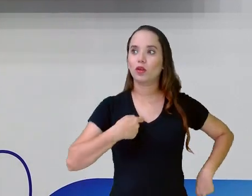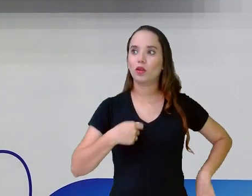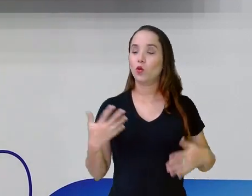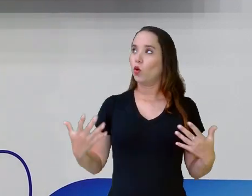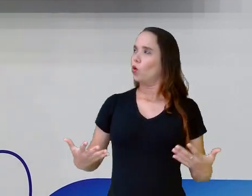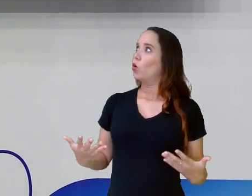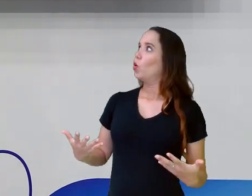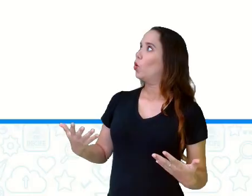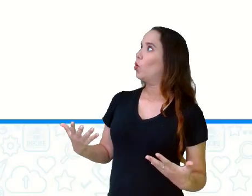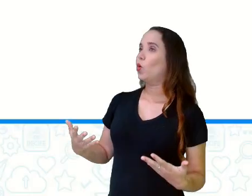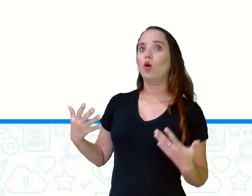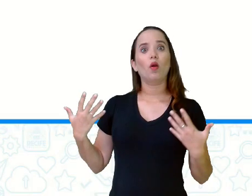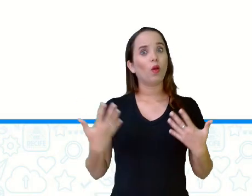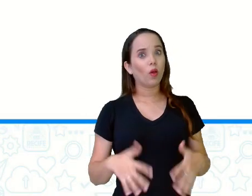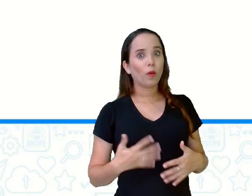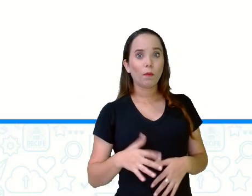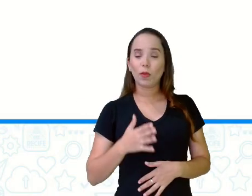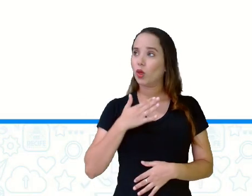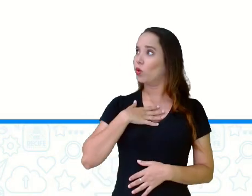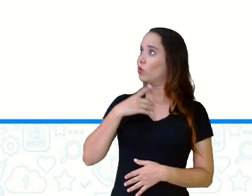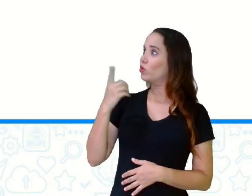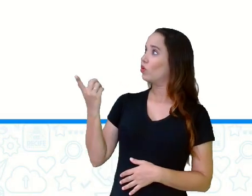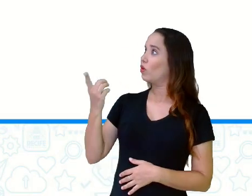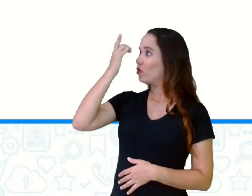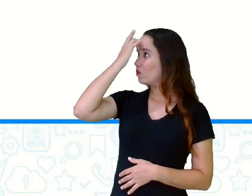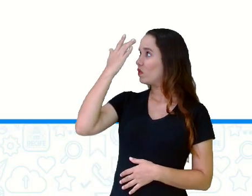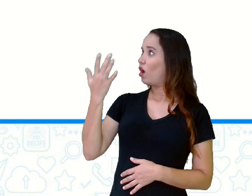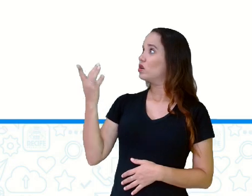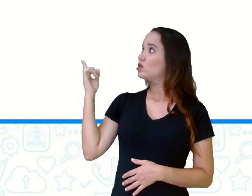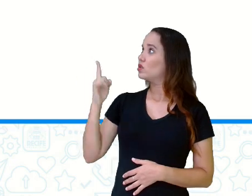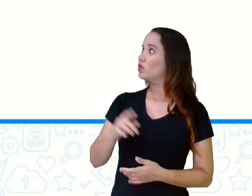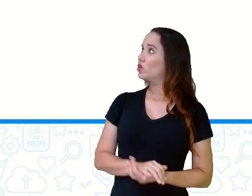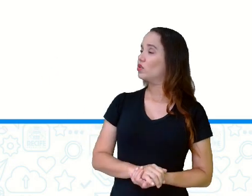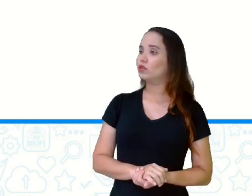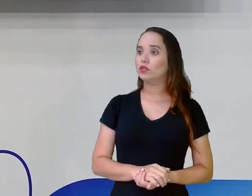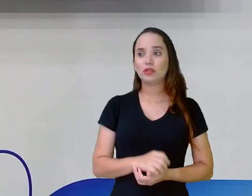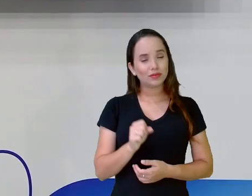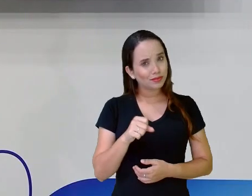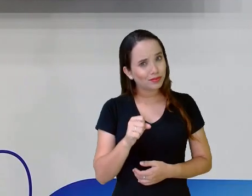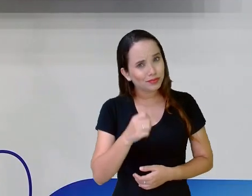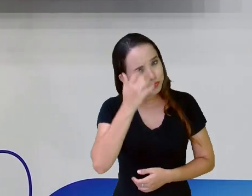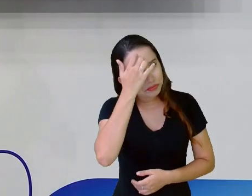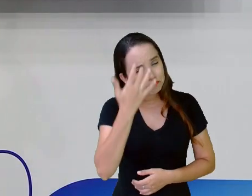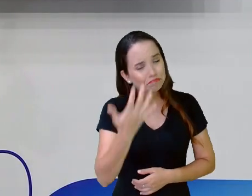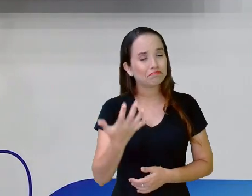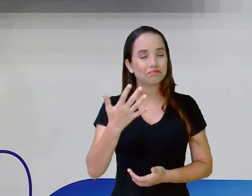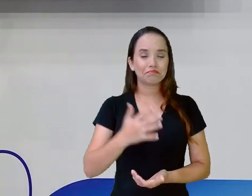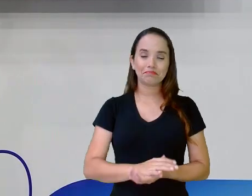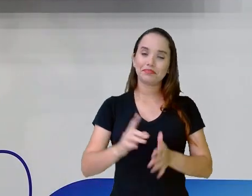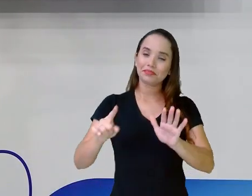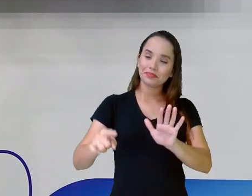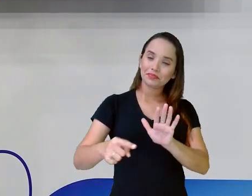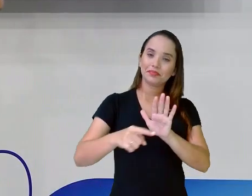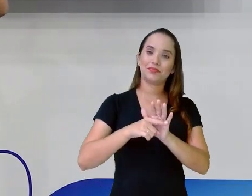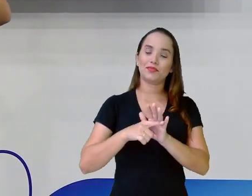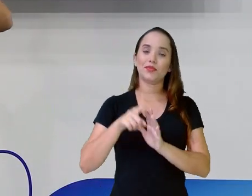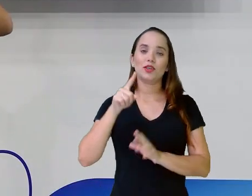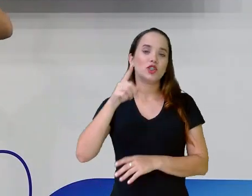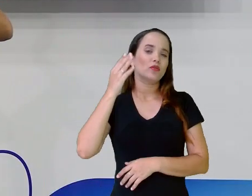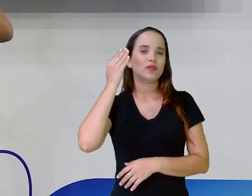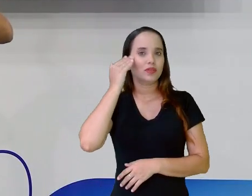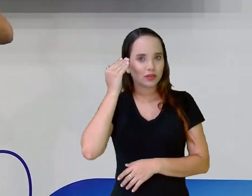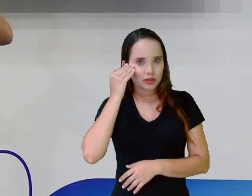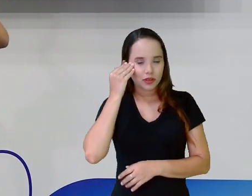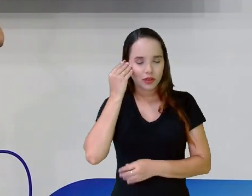Professora, o resultado é esse. Meu Deus, que coisa fácil. Minha gente, é fácil demais. Subtração, você entendeu